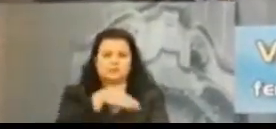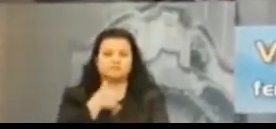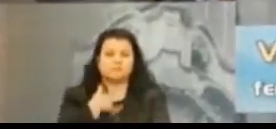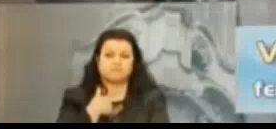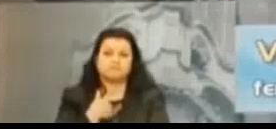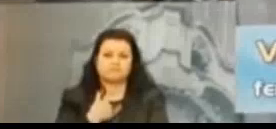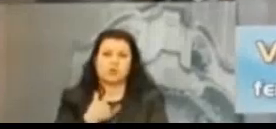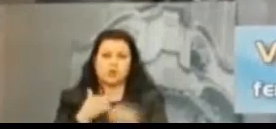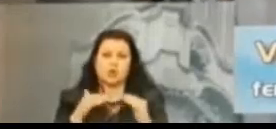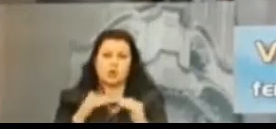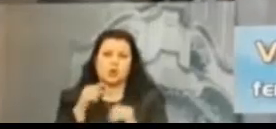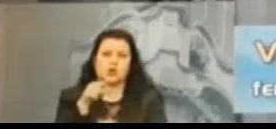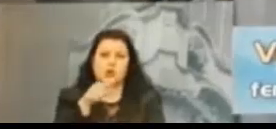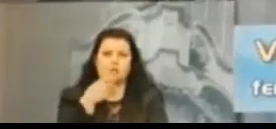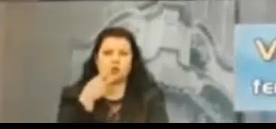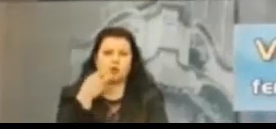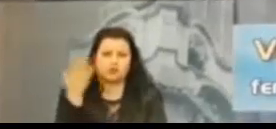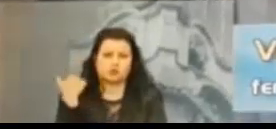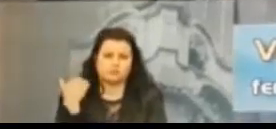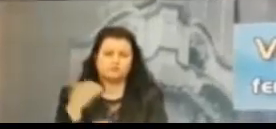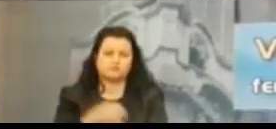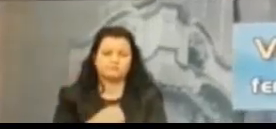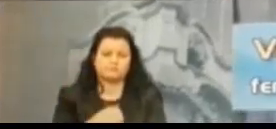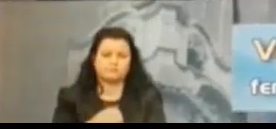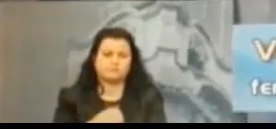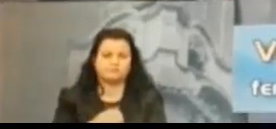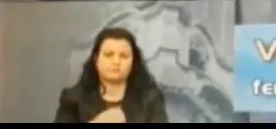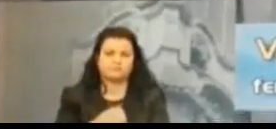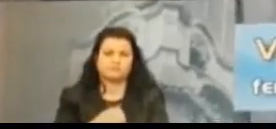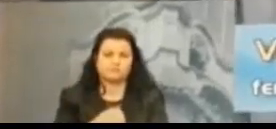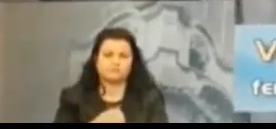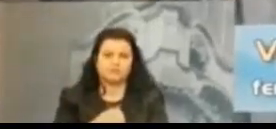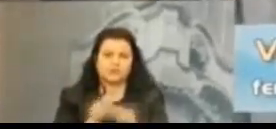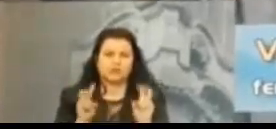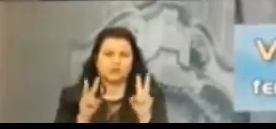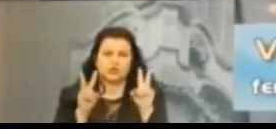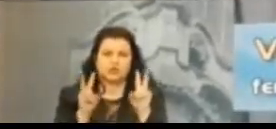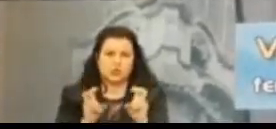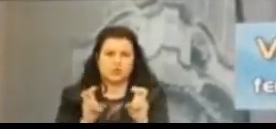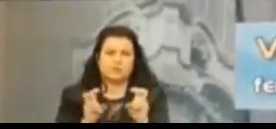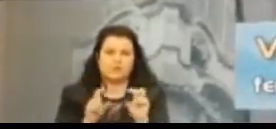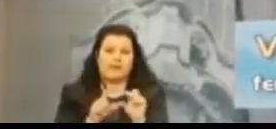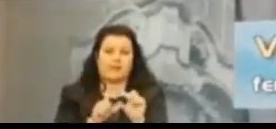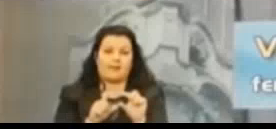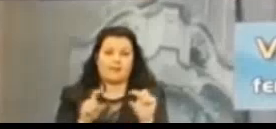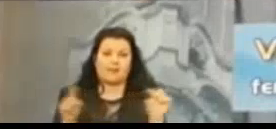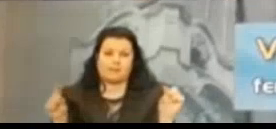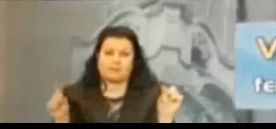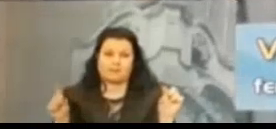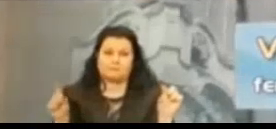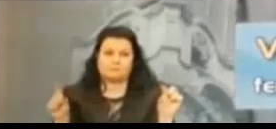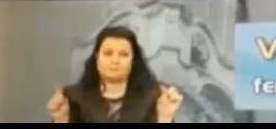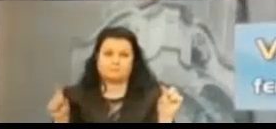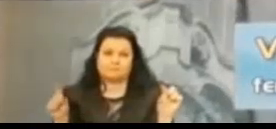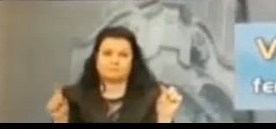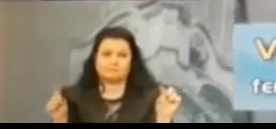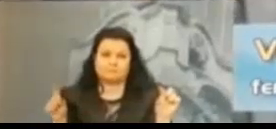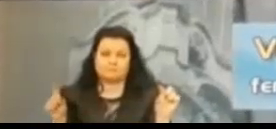filio à questão que apresentaram aqui com relação à letra do hino